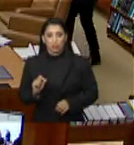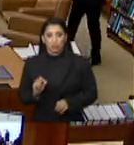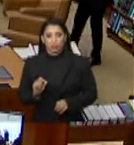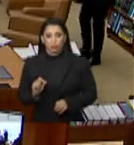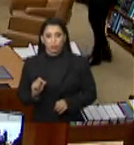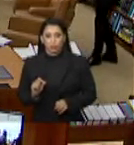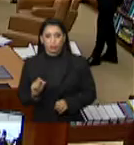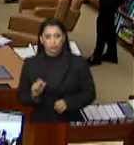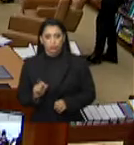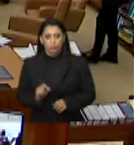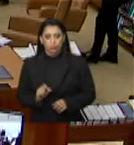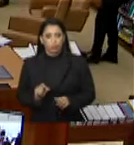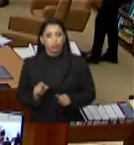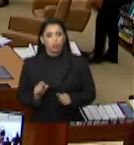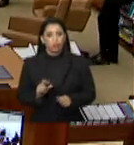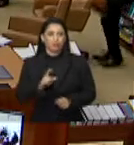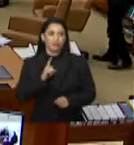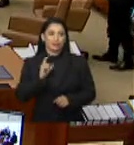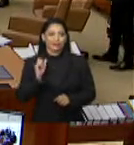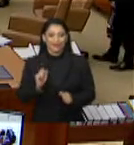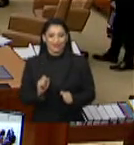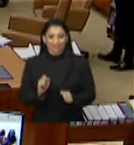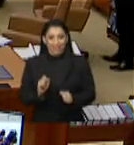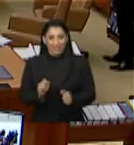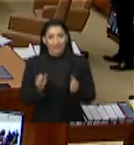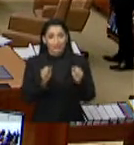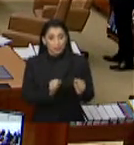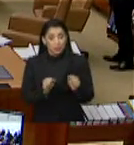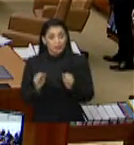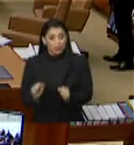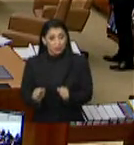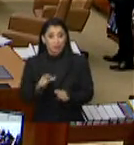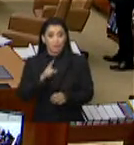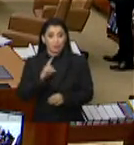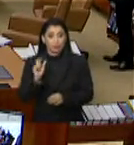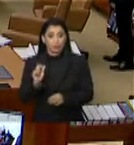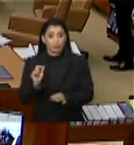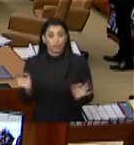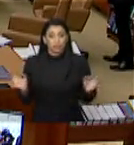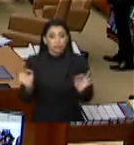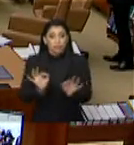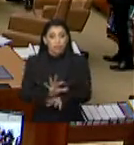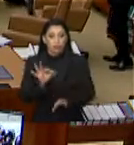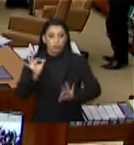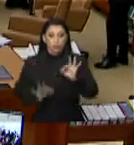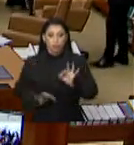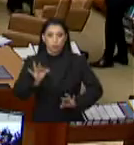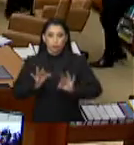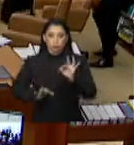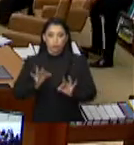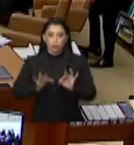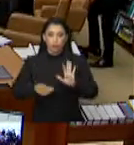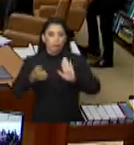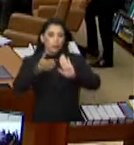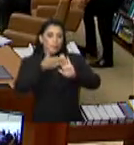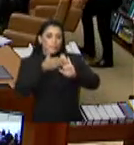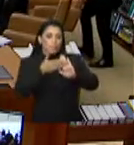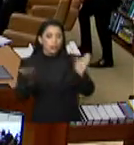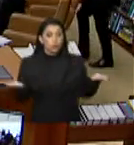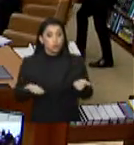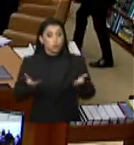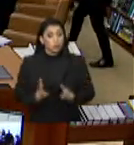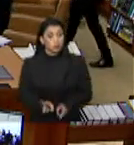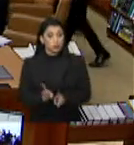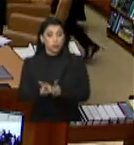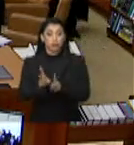Sérgio na Praça dos Três Poderes e agora a Como já foi encerrado o julgamento primeiro da pauta de hoje a